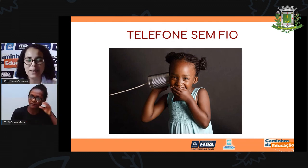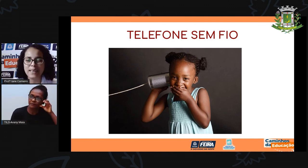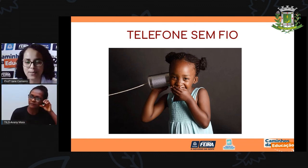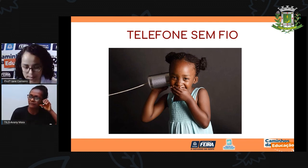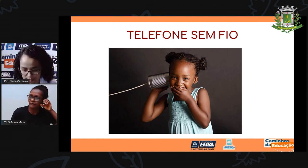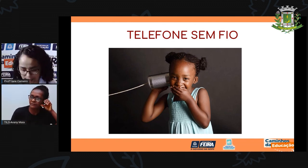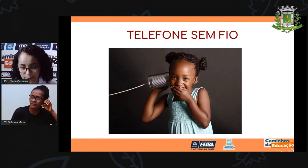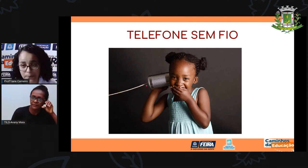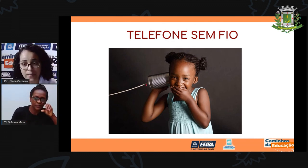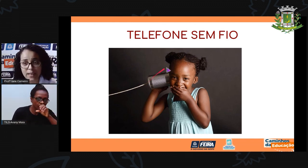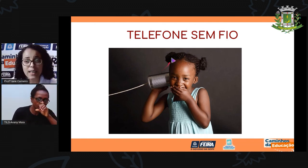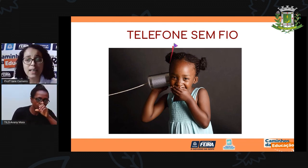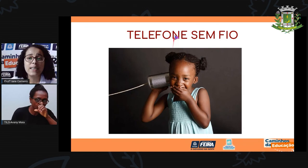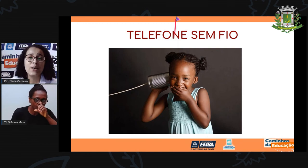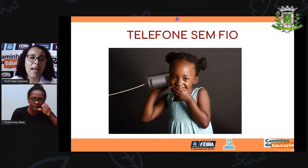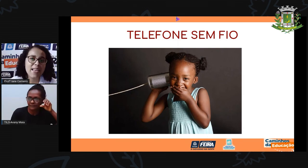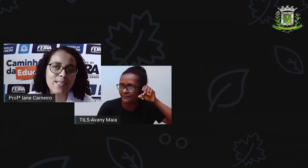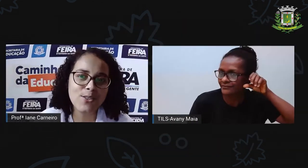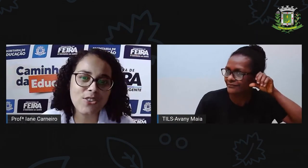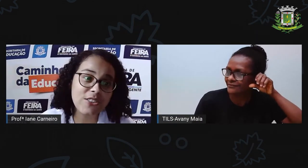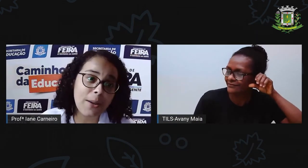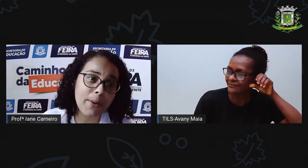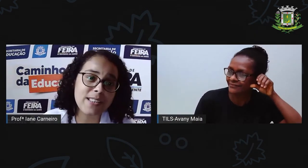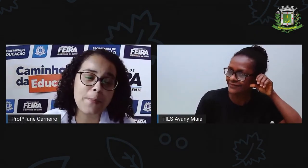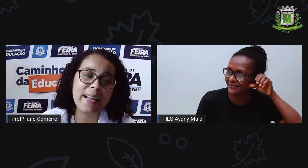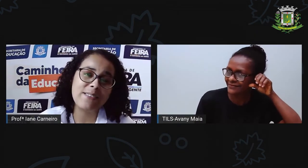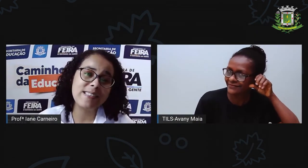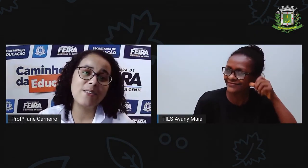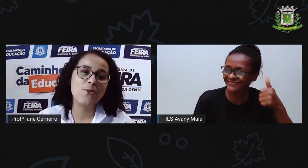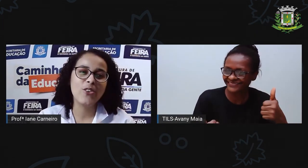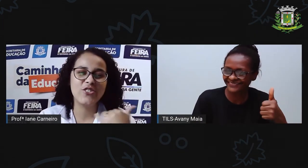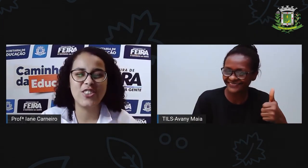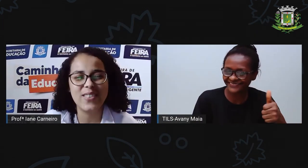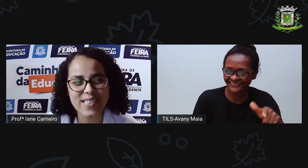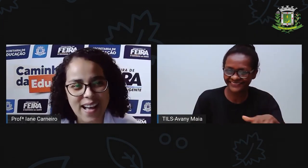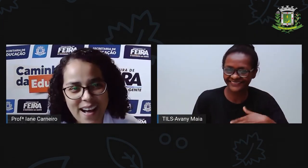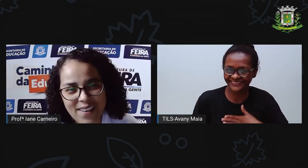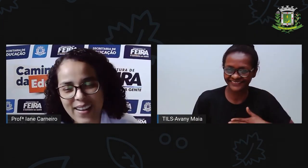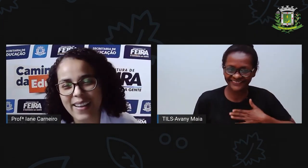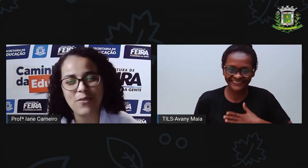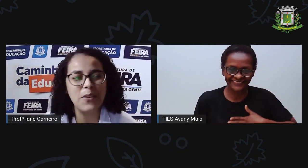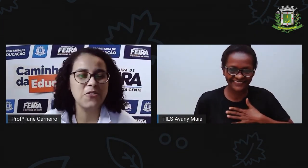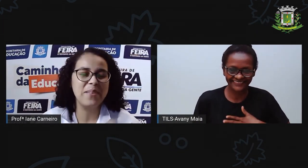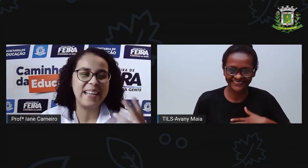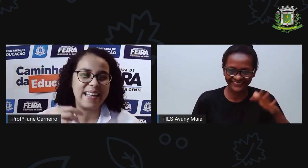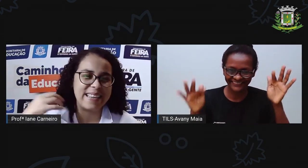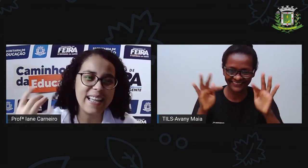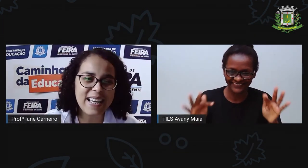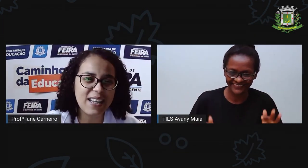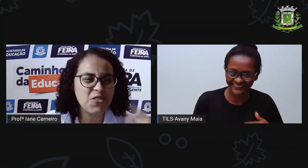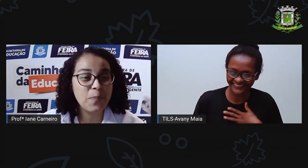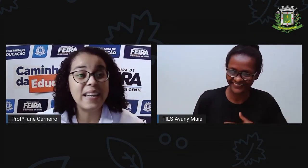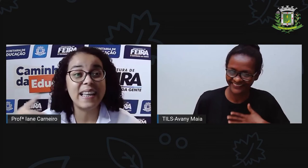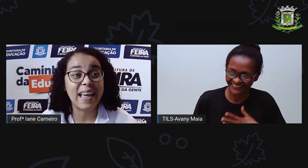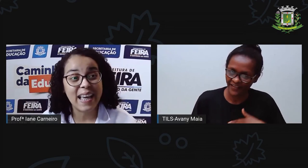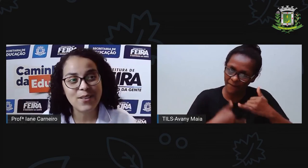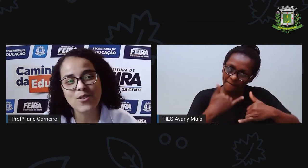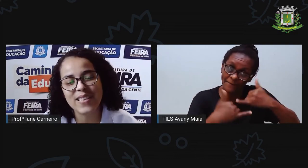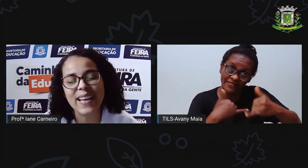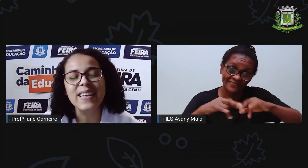contaminando, tá certo? Então, é isso, gente. A pró espera que vocês tenham curtido essa aula, né? Que falou de brincadeira, de